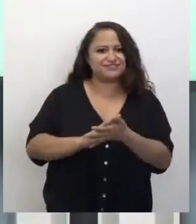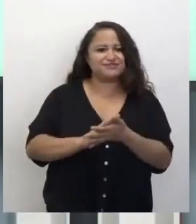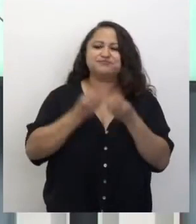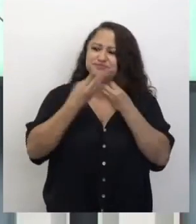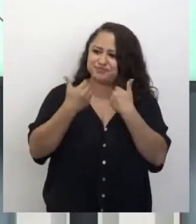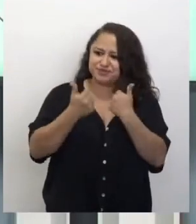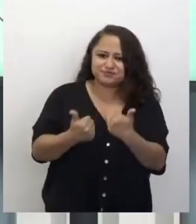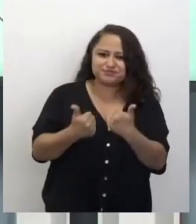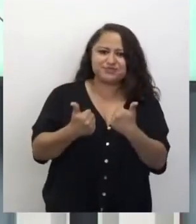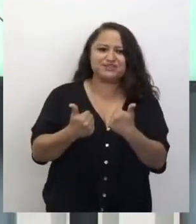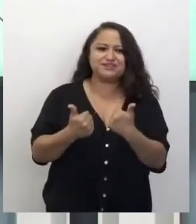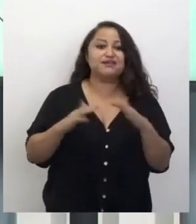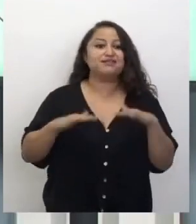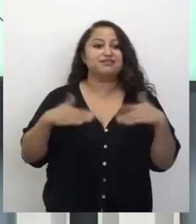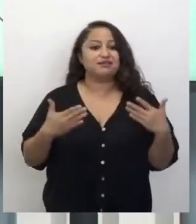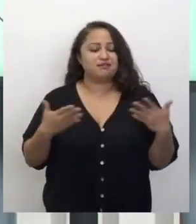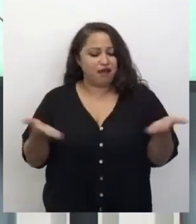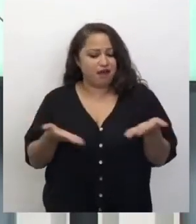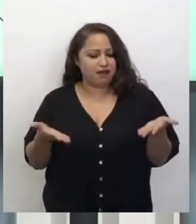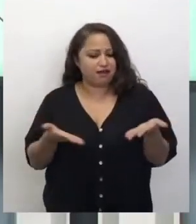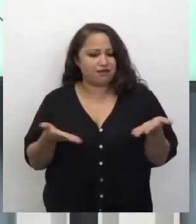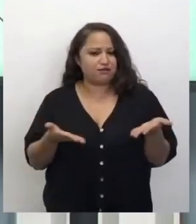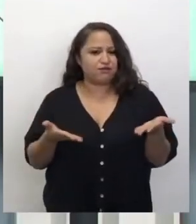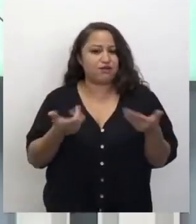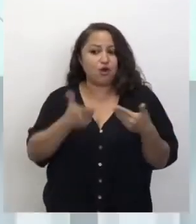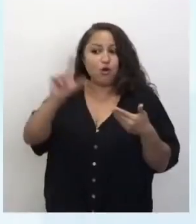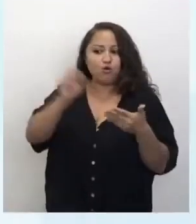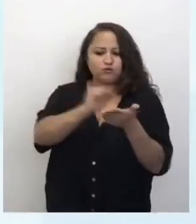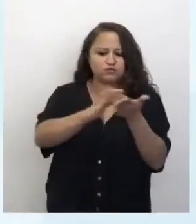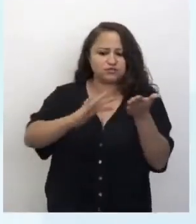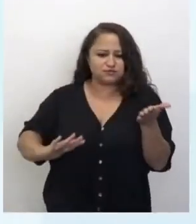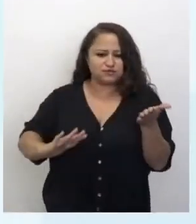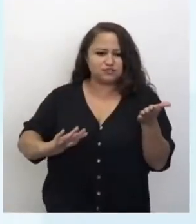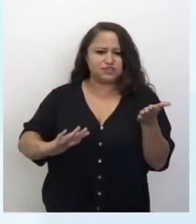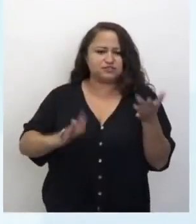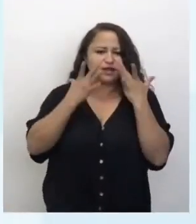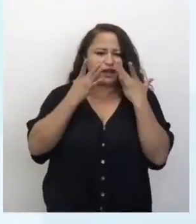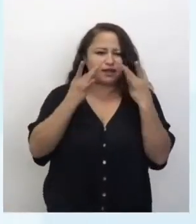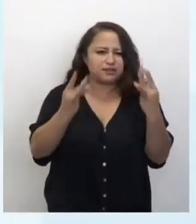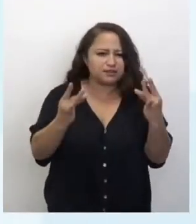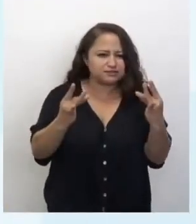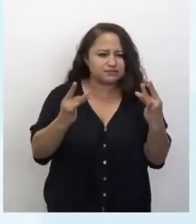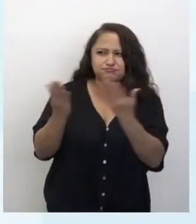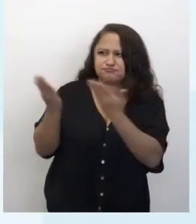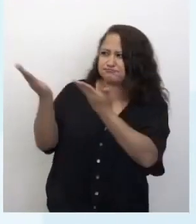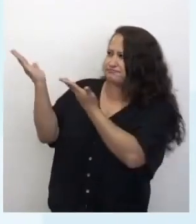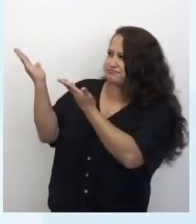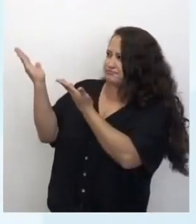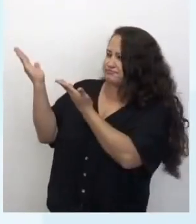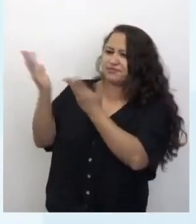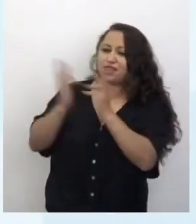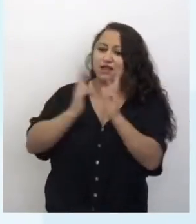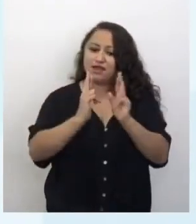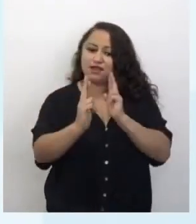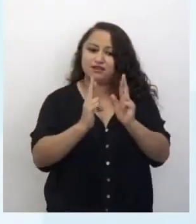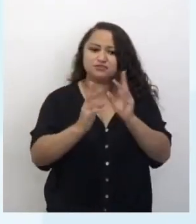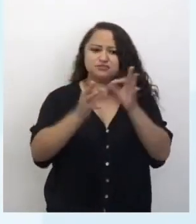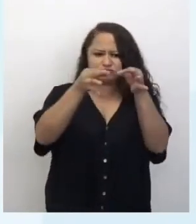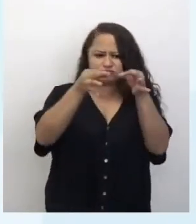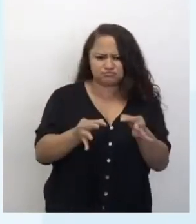bem. Então, agora vamos para esta outra atividade. Preste atenção. Relacione